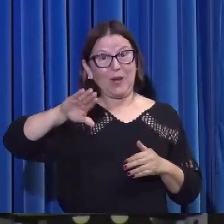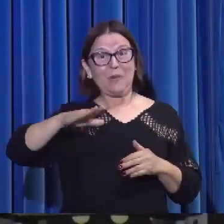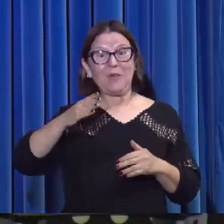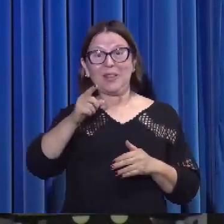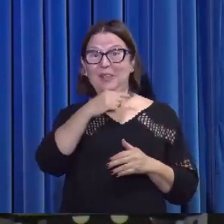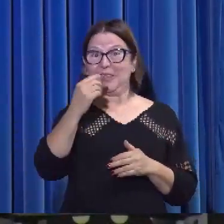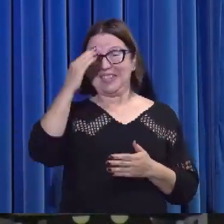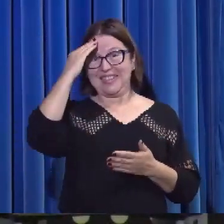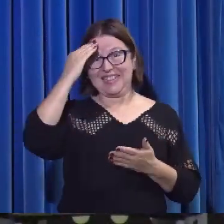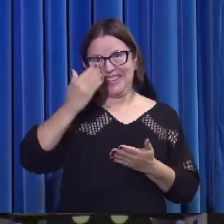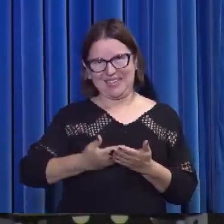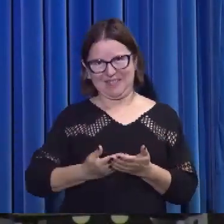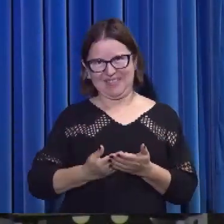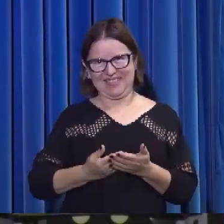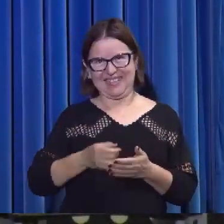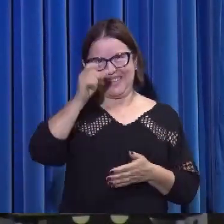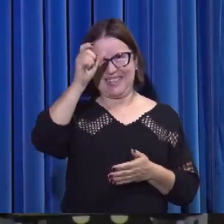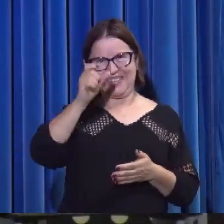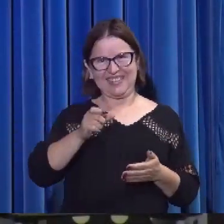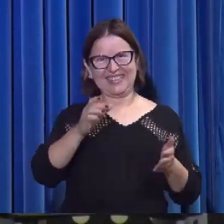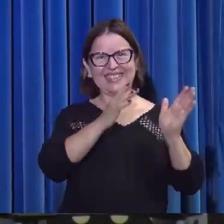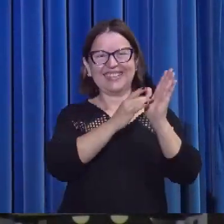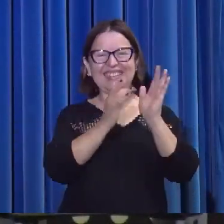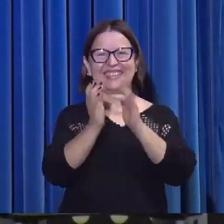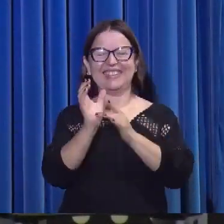que a pessoa de Jesus Cristo,